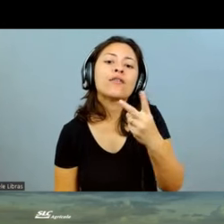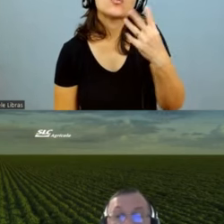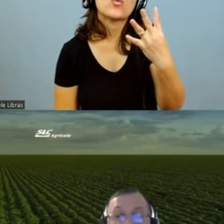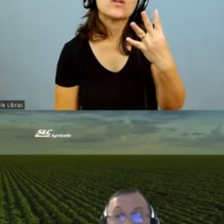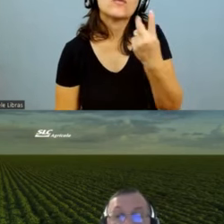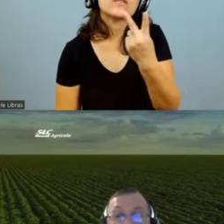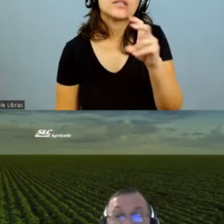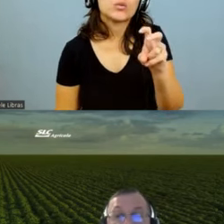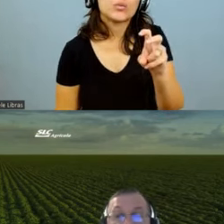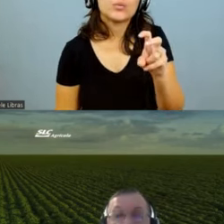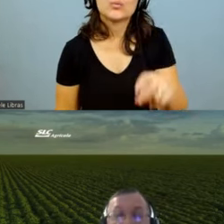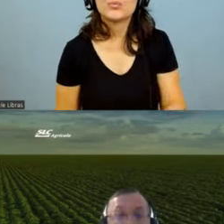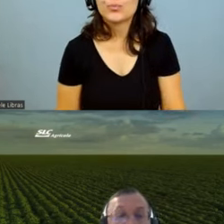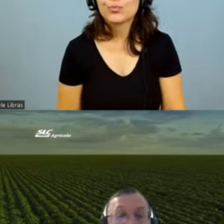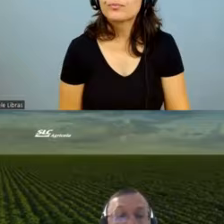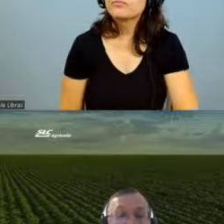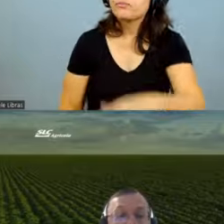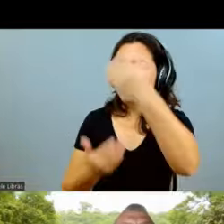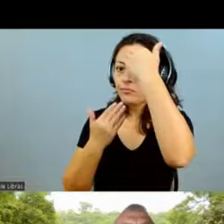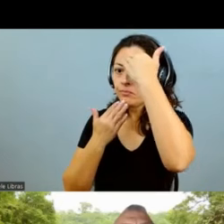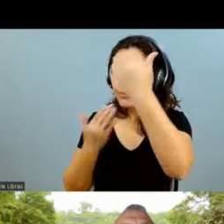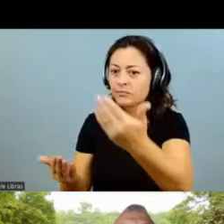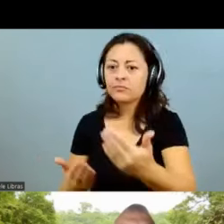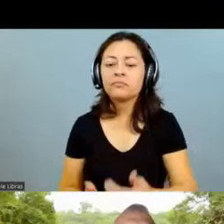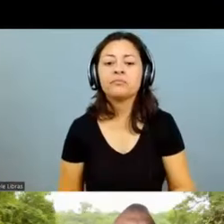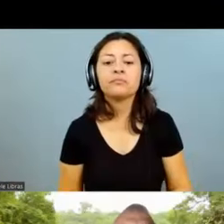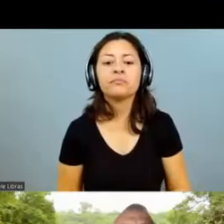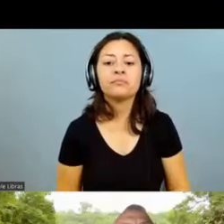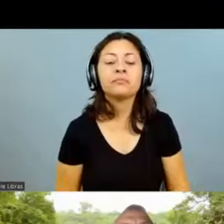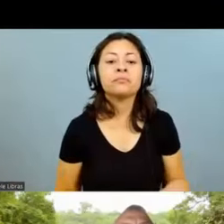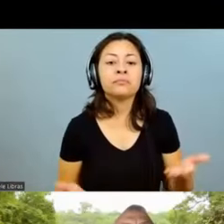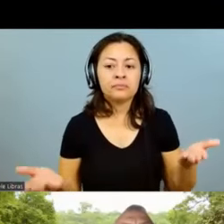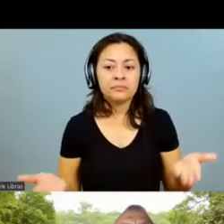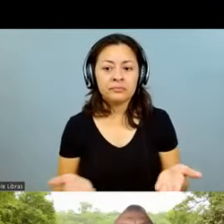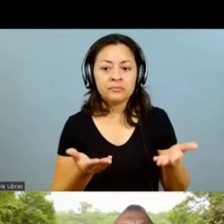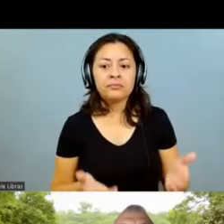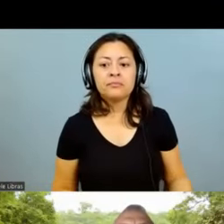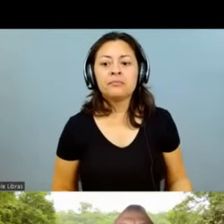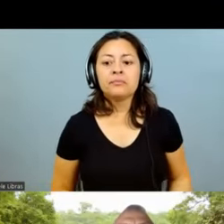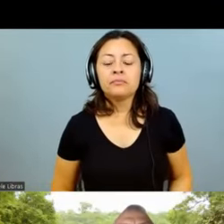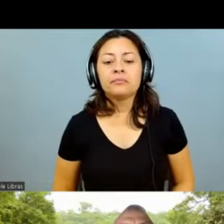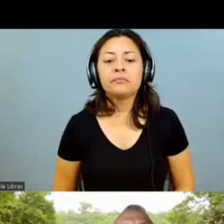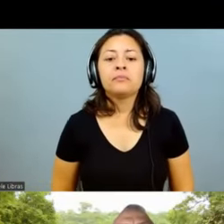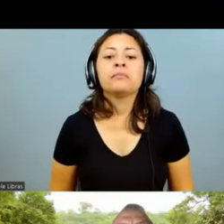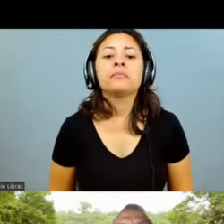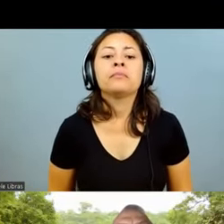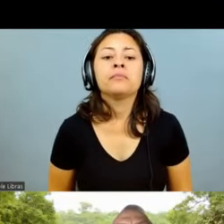2425 obrigado Ivo podemos avançar para o slide 16 por